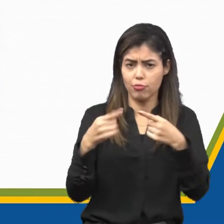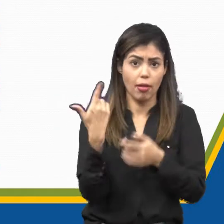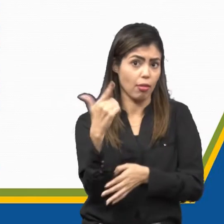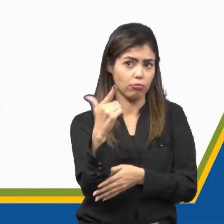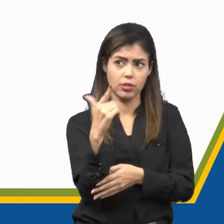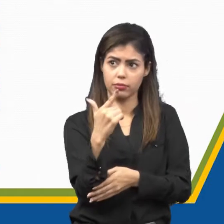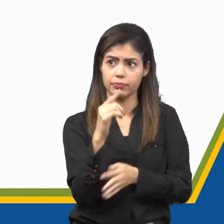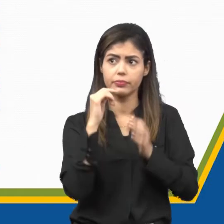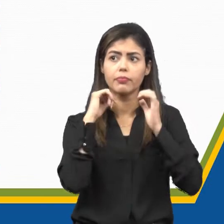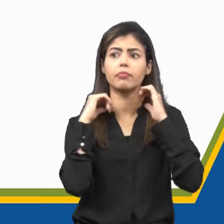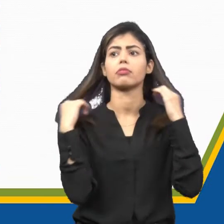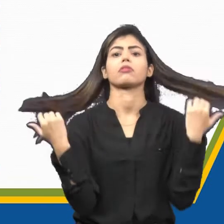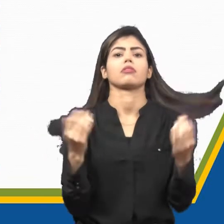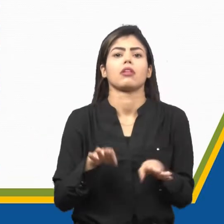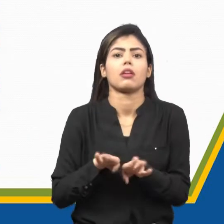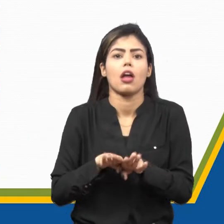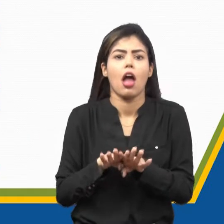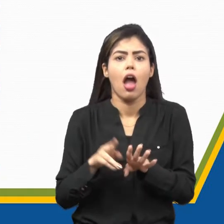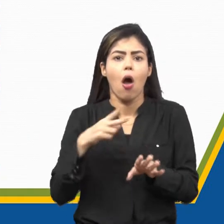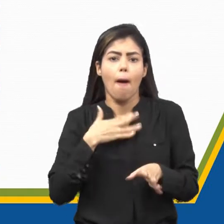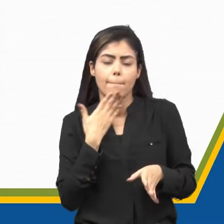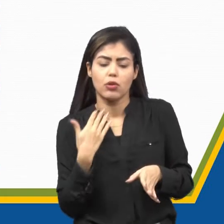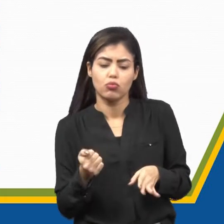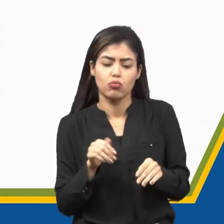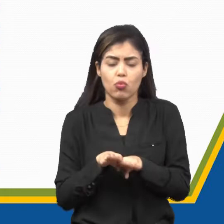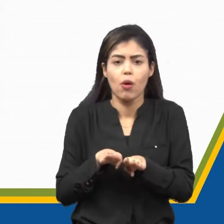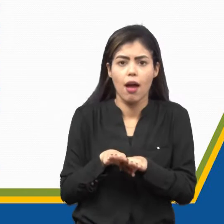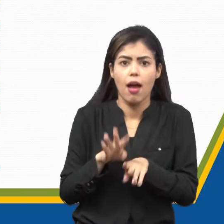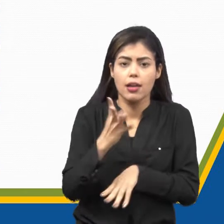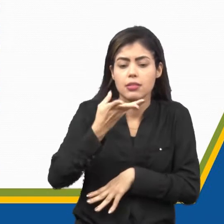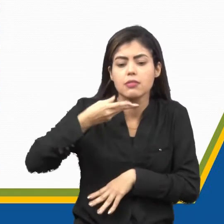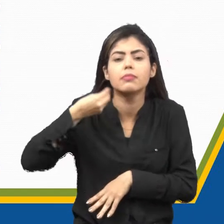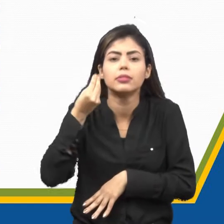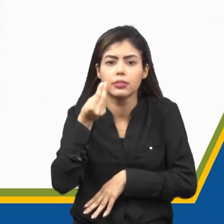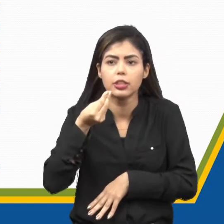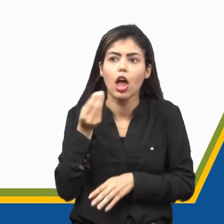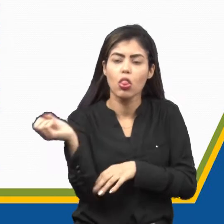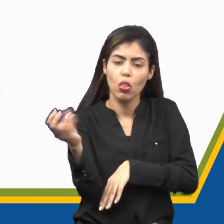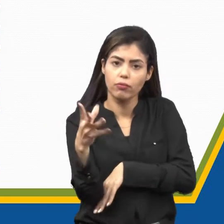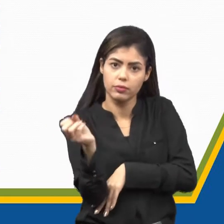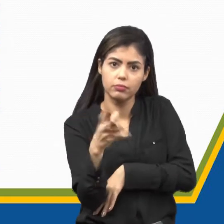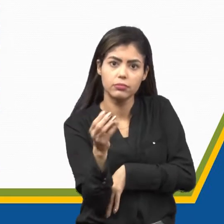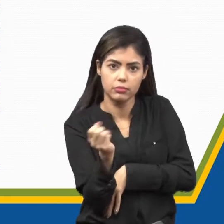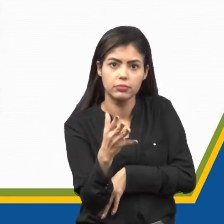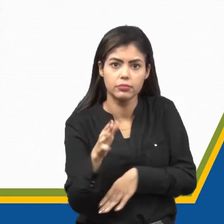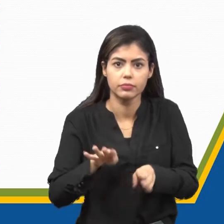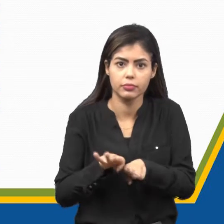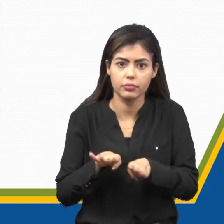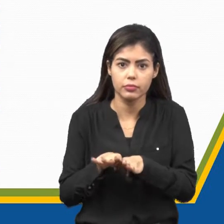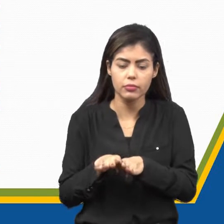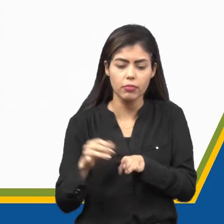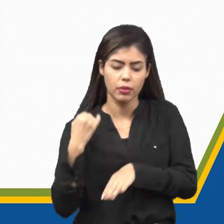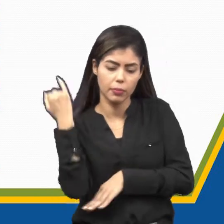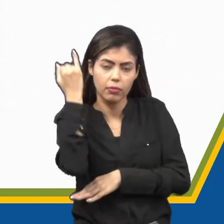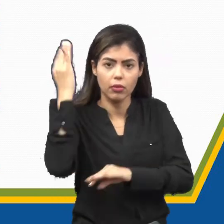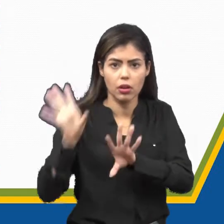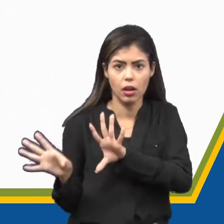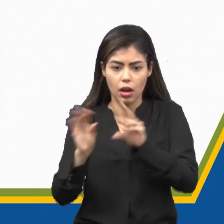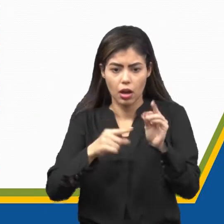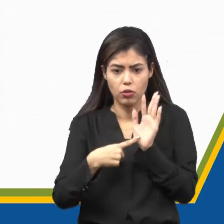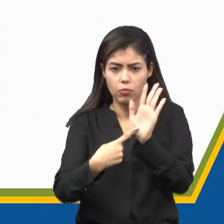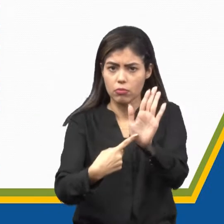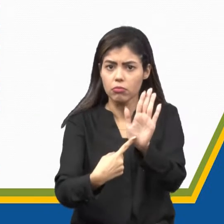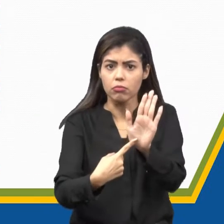músicas. Há uma valorização da constante experimentação e inovação. A importância da transmissão